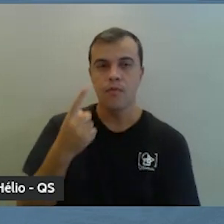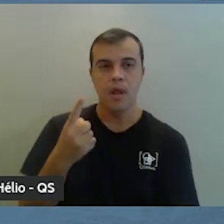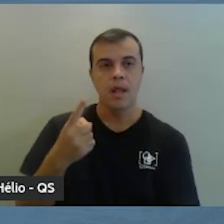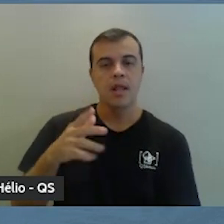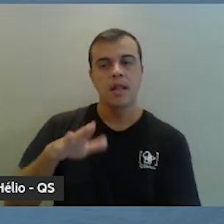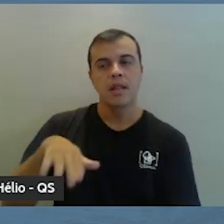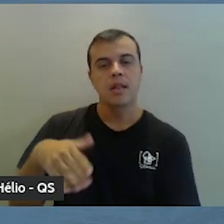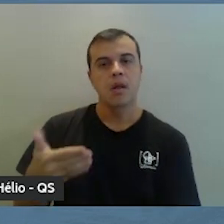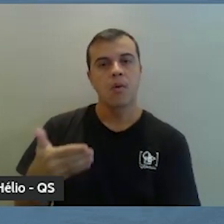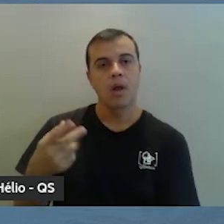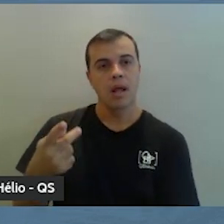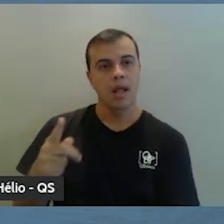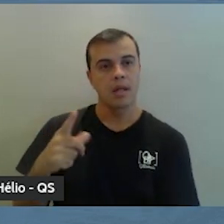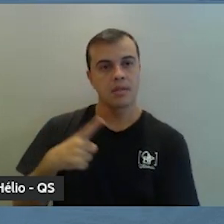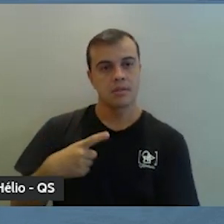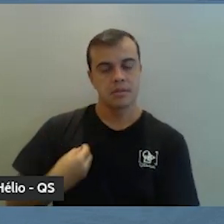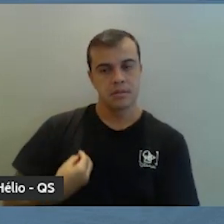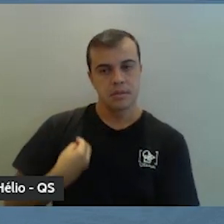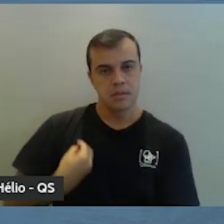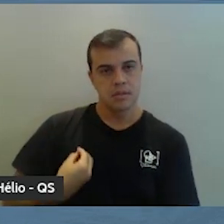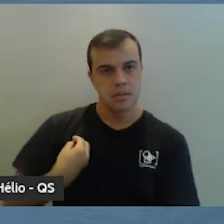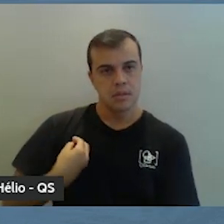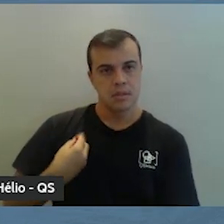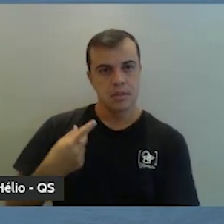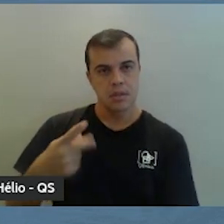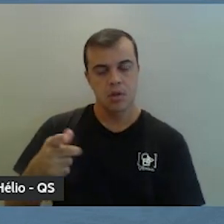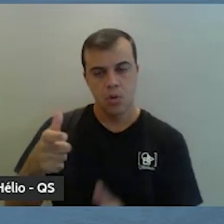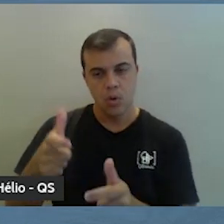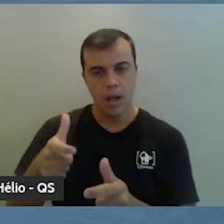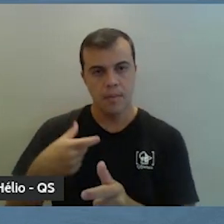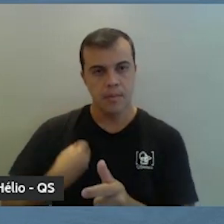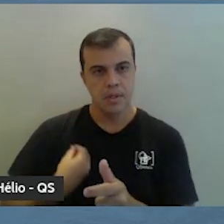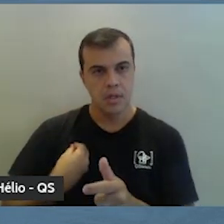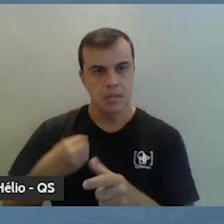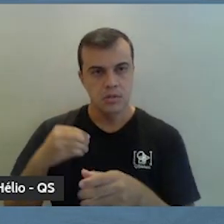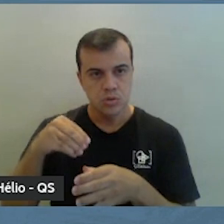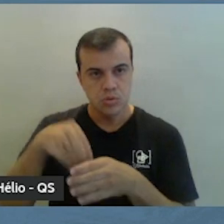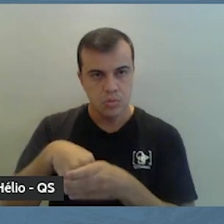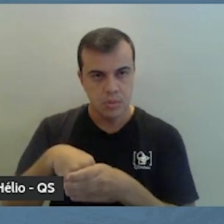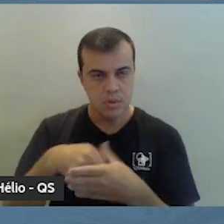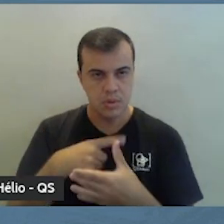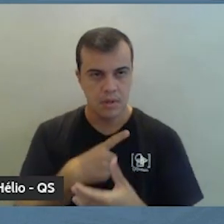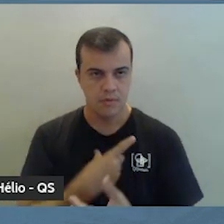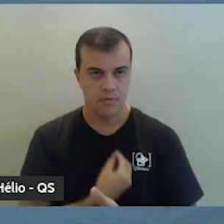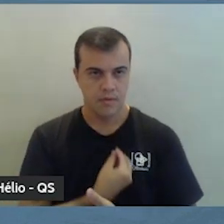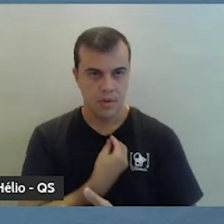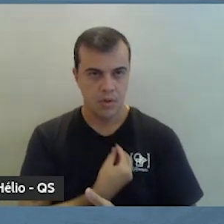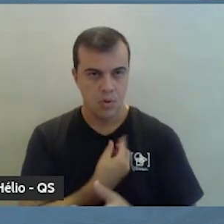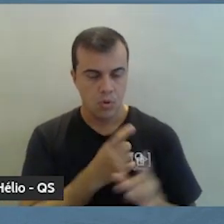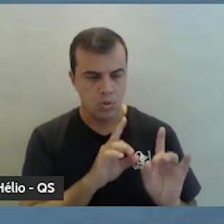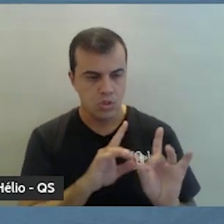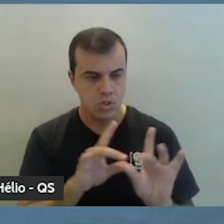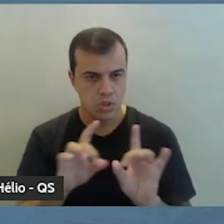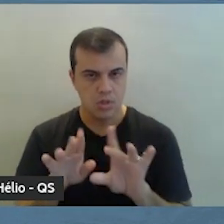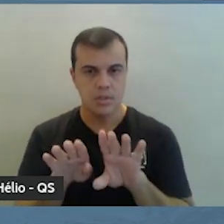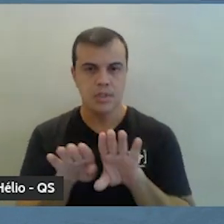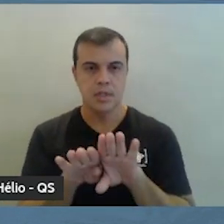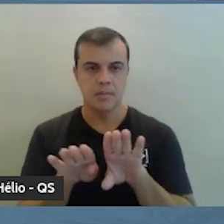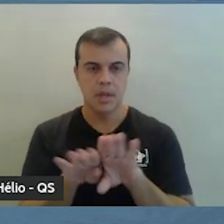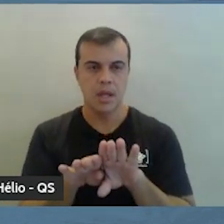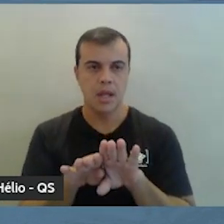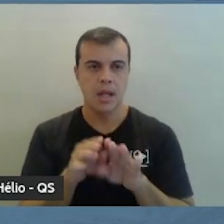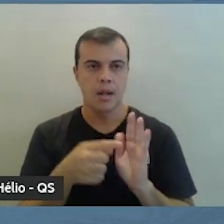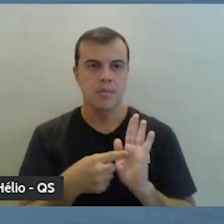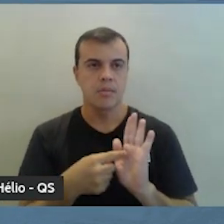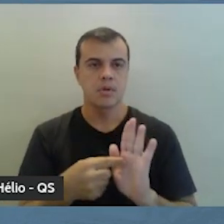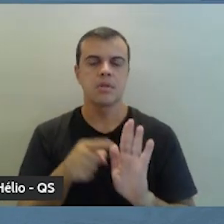maneira, quando ela está naquela comunidade, ela pertence àquela comunidade, ela está vivendo o cotidiano daquela comunidade e ela retrata o